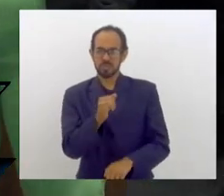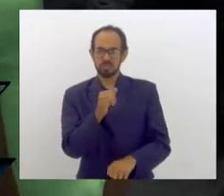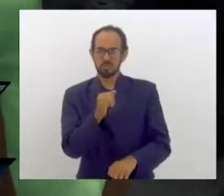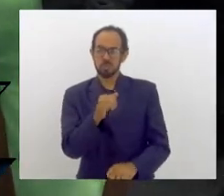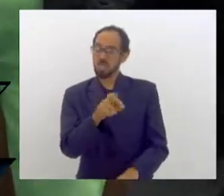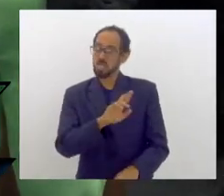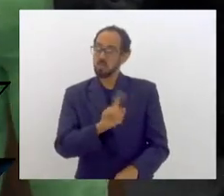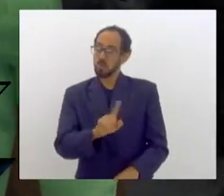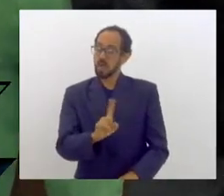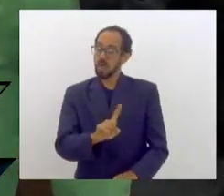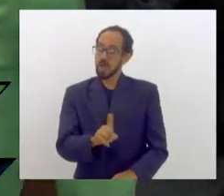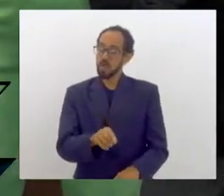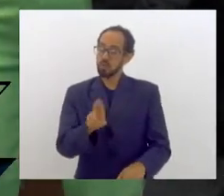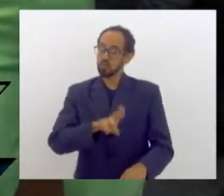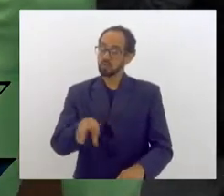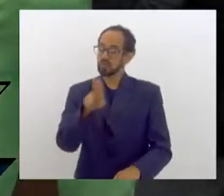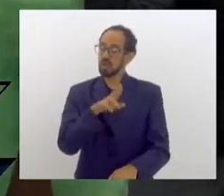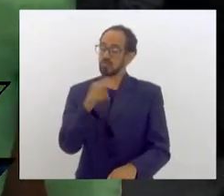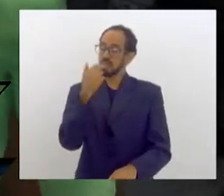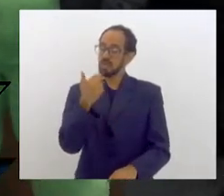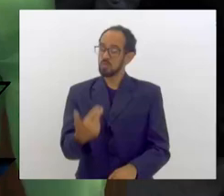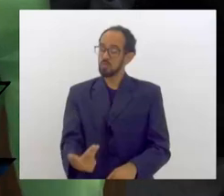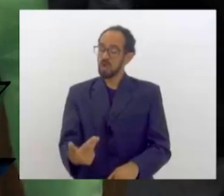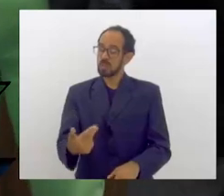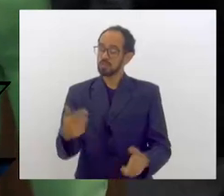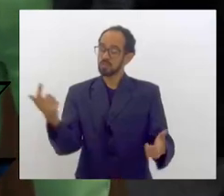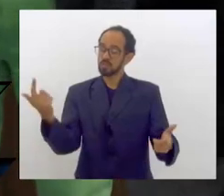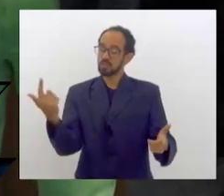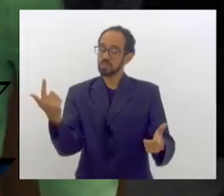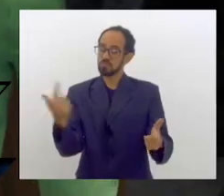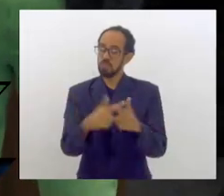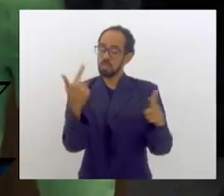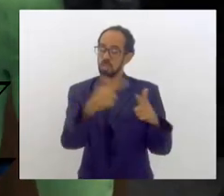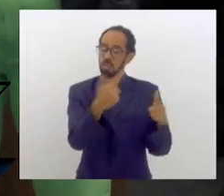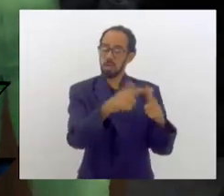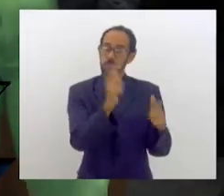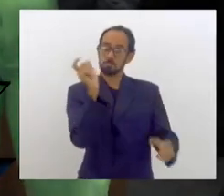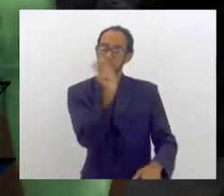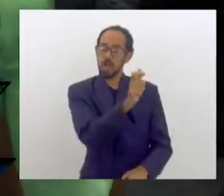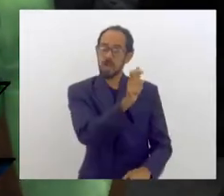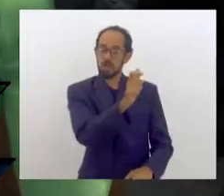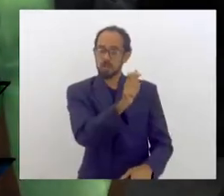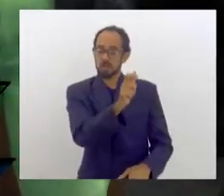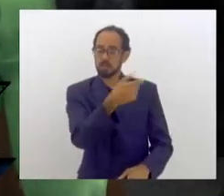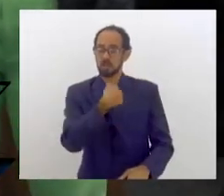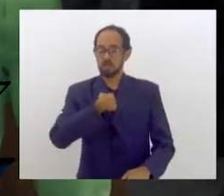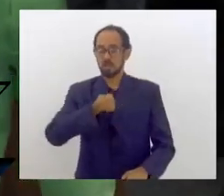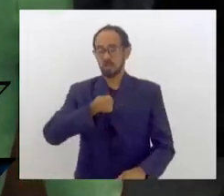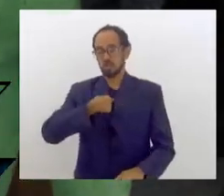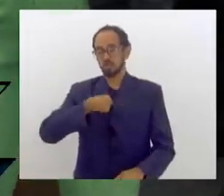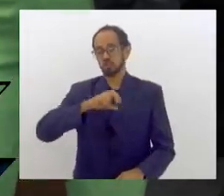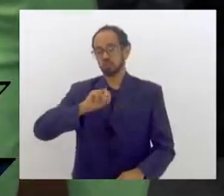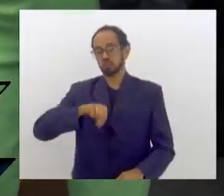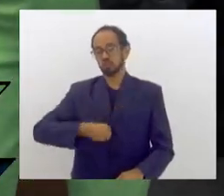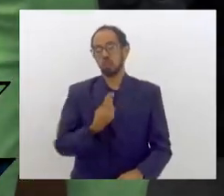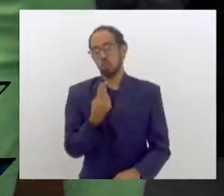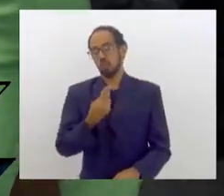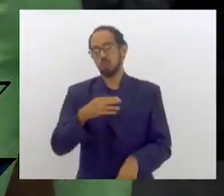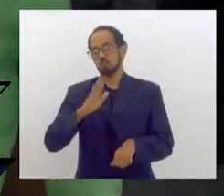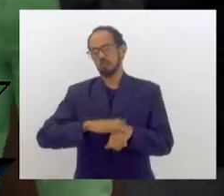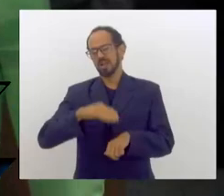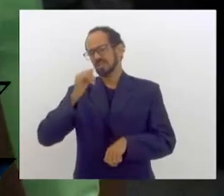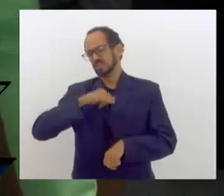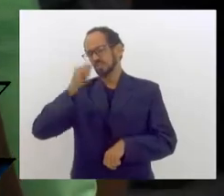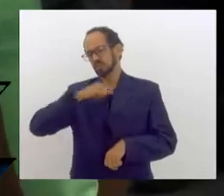vezes, uma linguagem tão chula e agressiva uns contra os outros. Eu quero dizer que eu sou o deputado mais antigo aqui, nunca ofendi